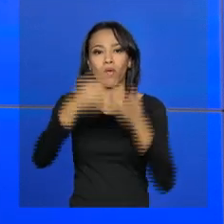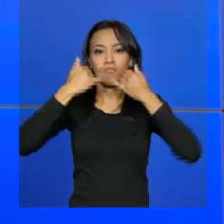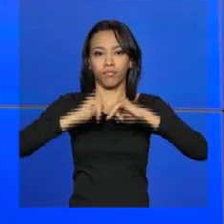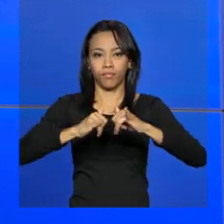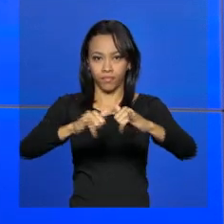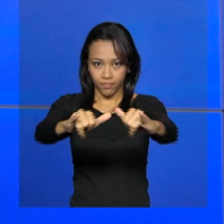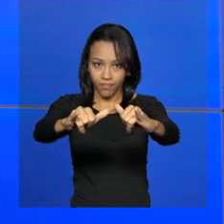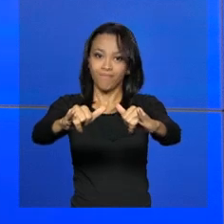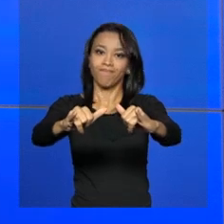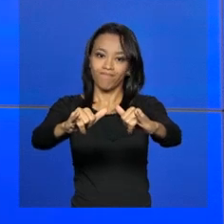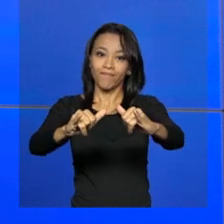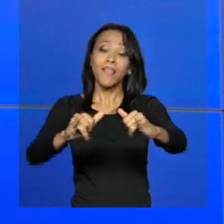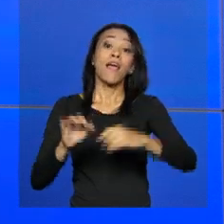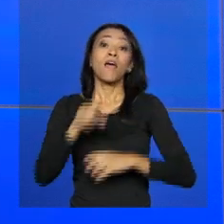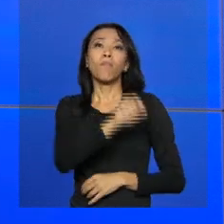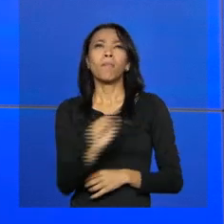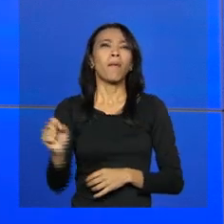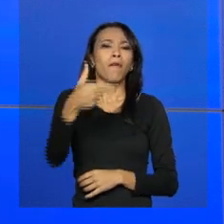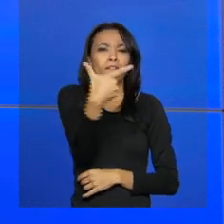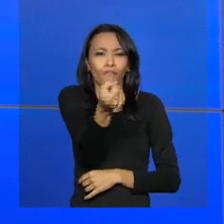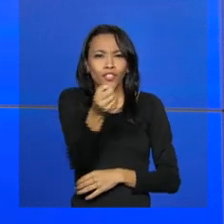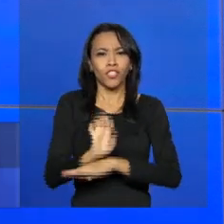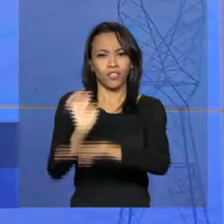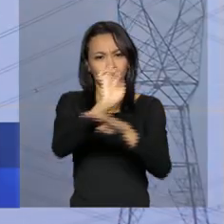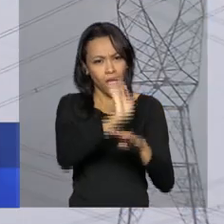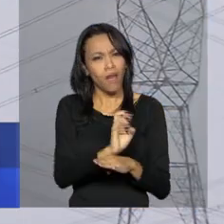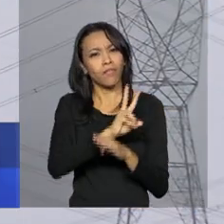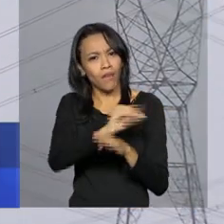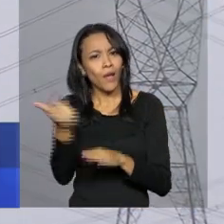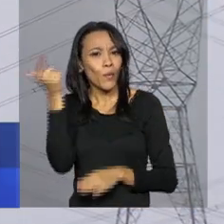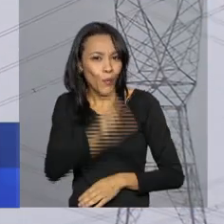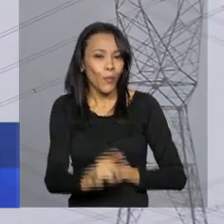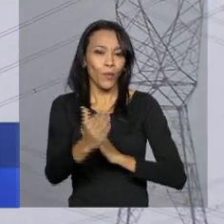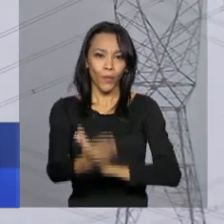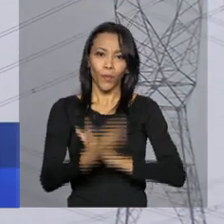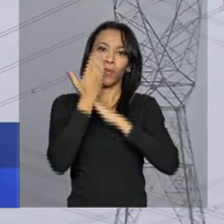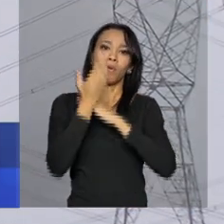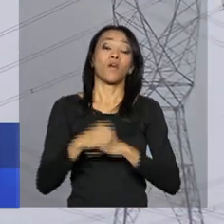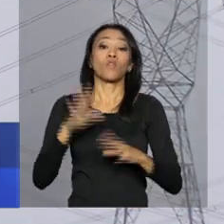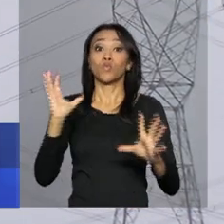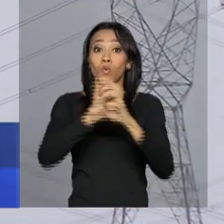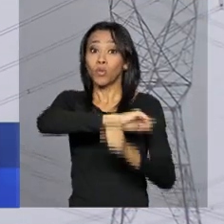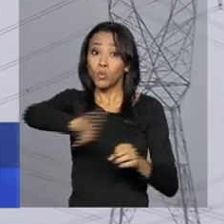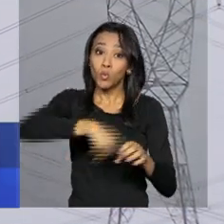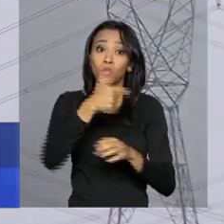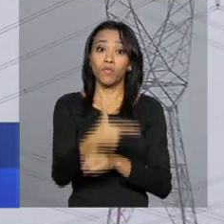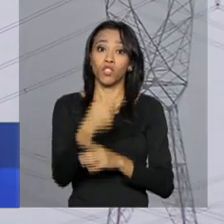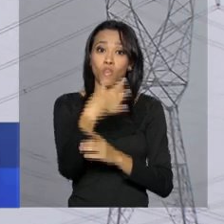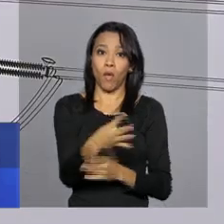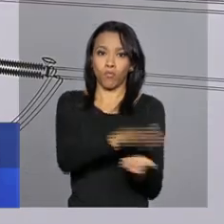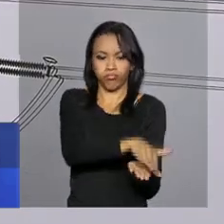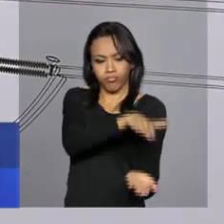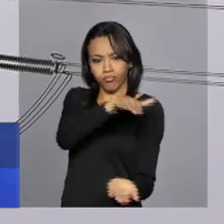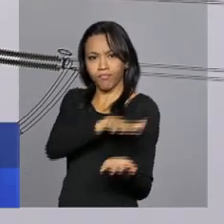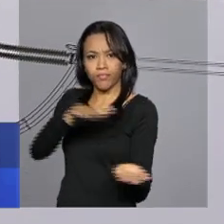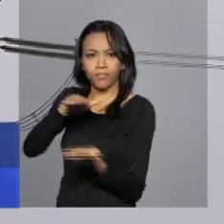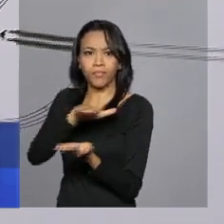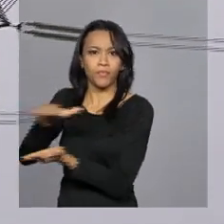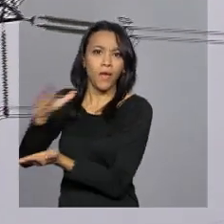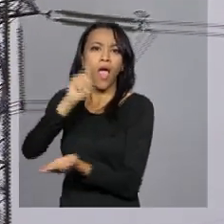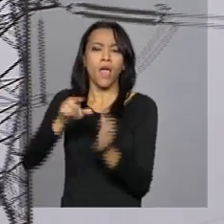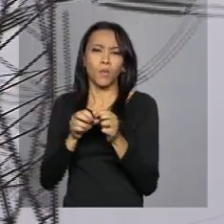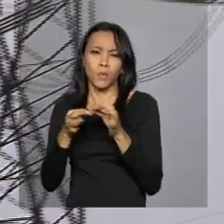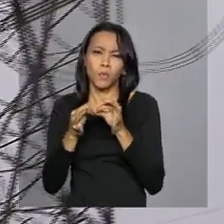elétrica 20 estados devem ser beneficiados no total serão leiloados 24 lotes que somam 6.500